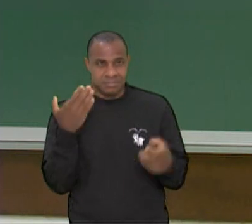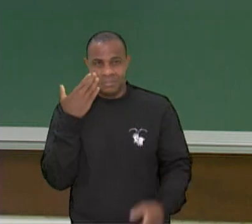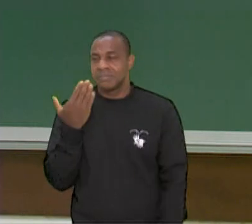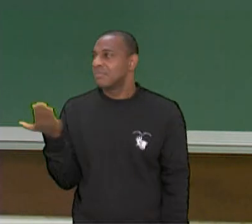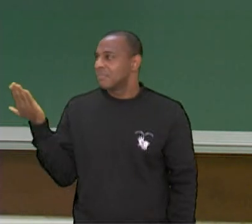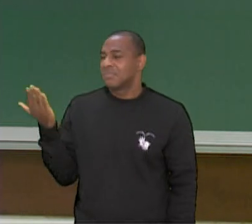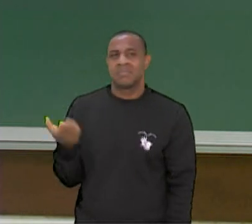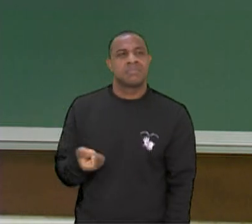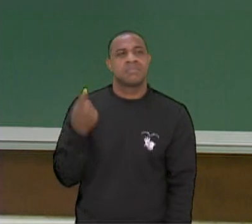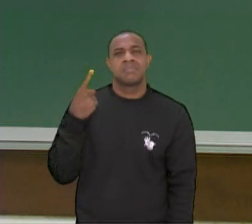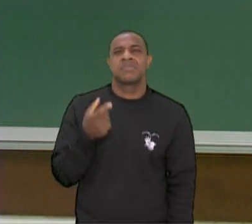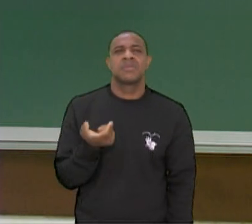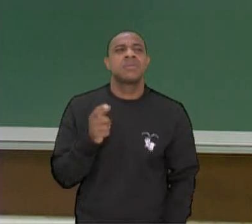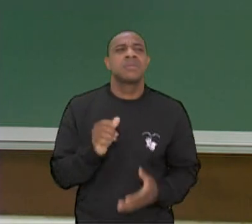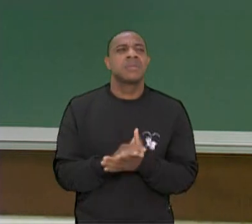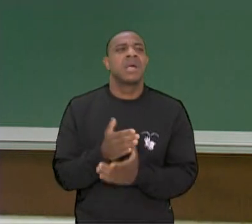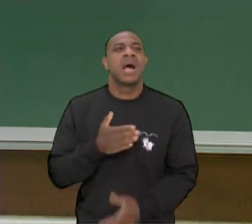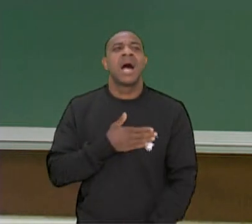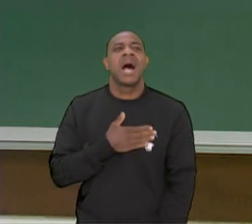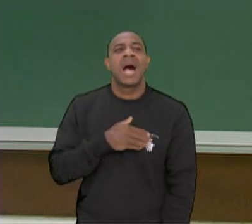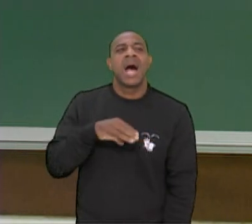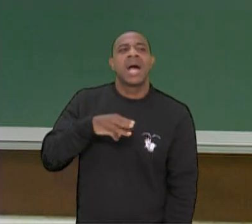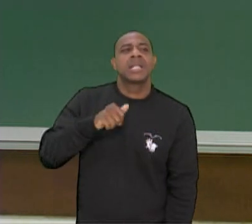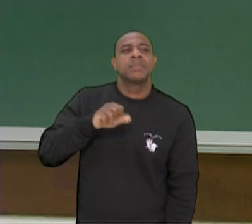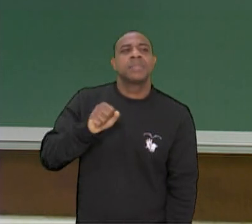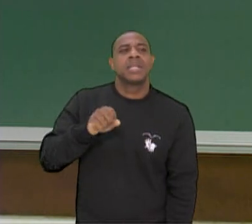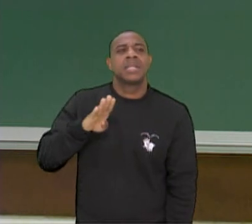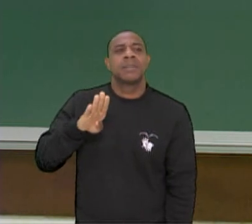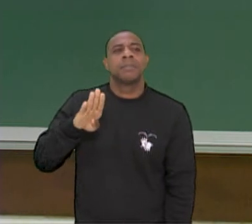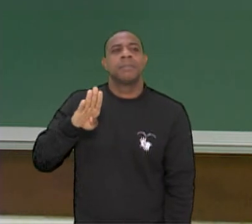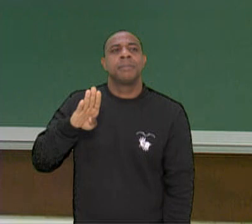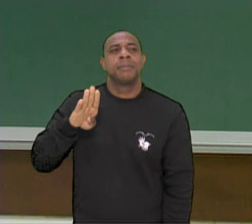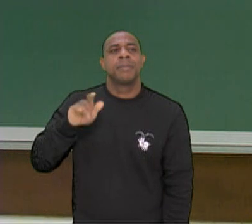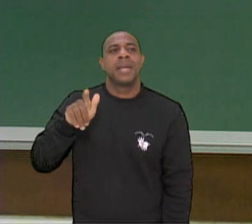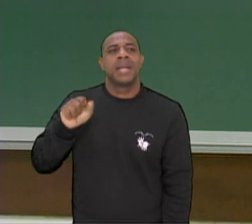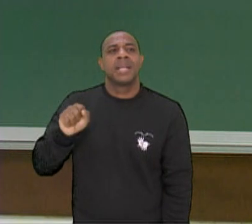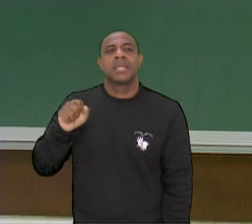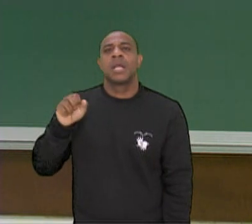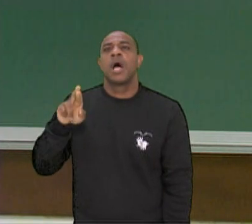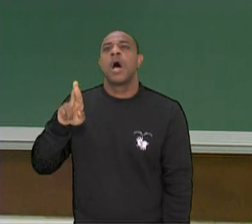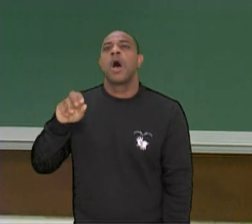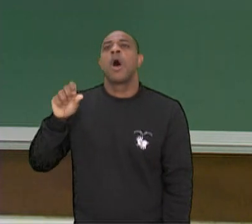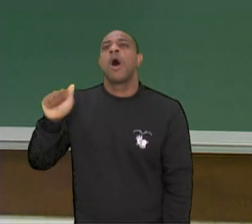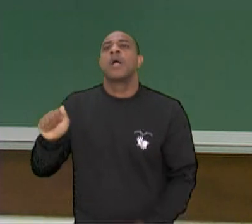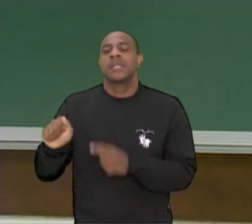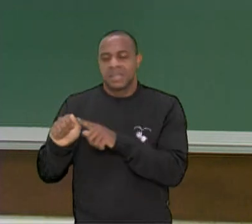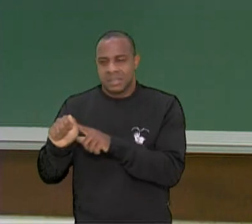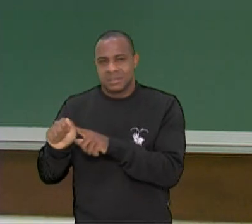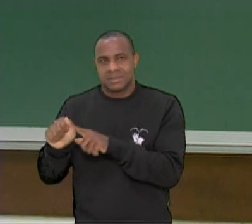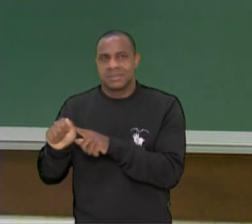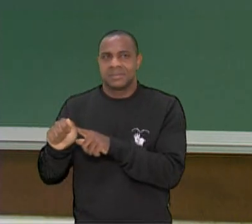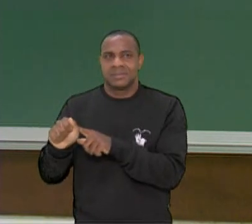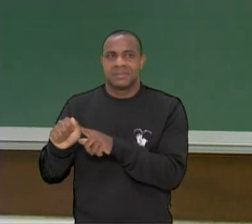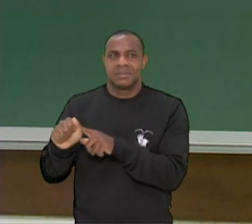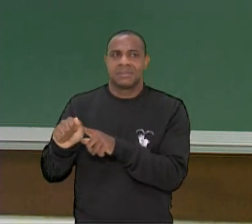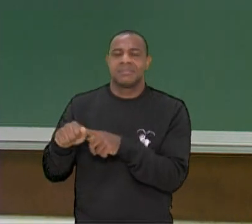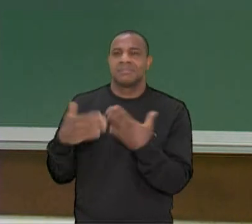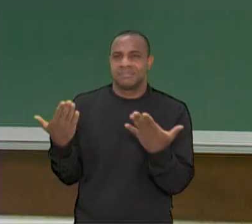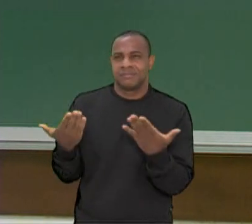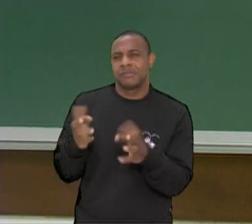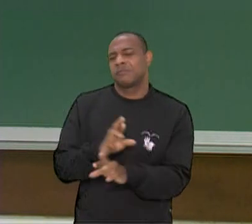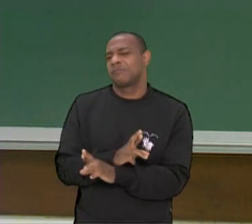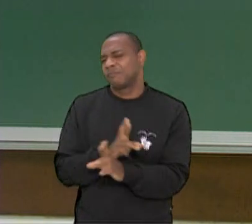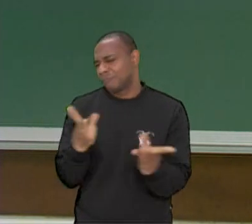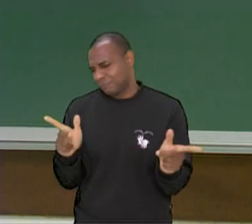ficaria muito estranho, por exemplo, as minhas bela rosa ou as minhas belas rosa, né? Ia